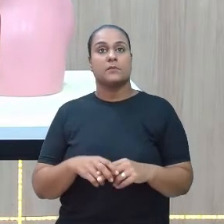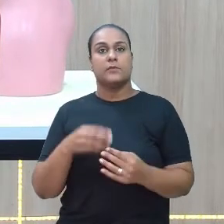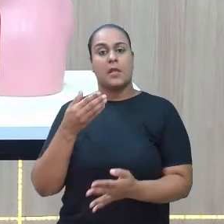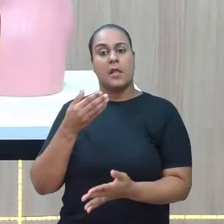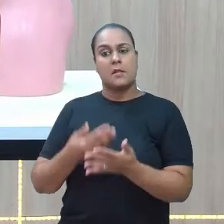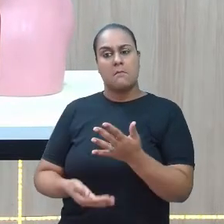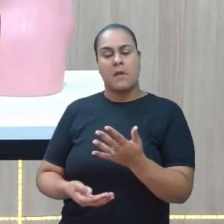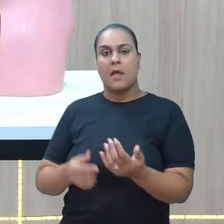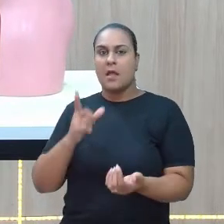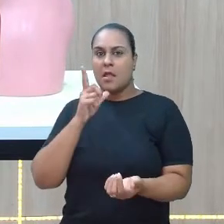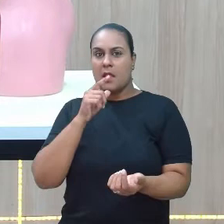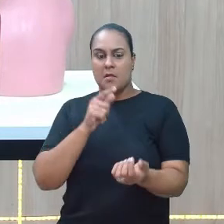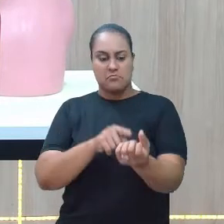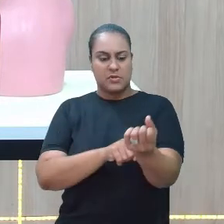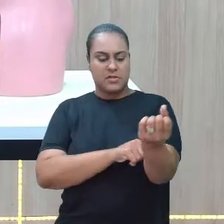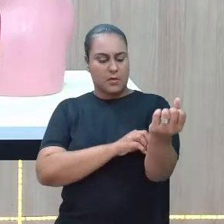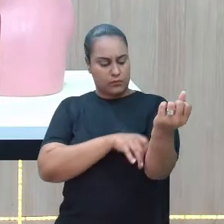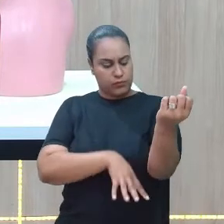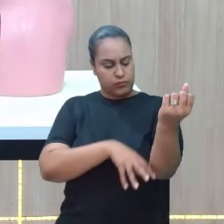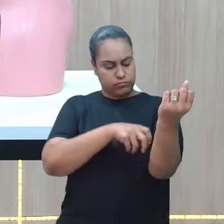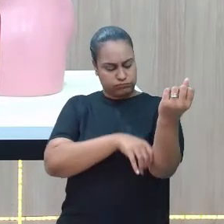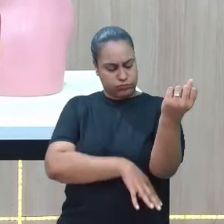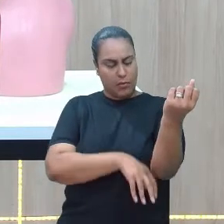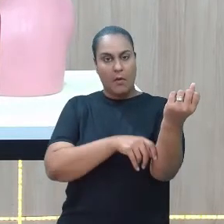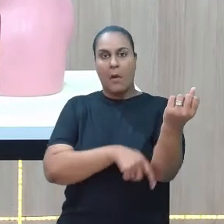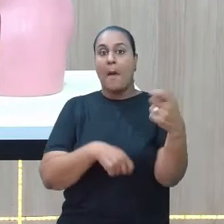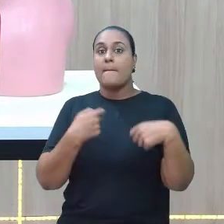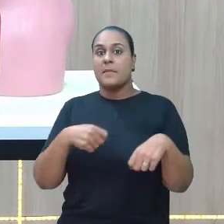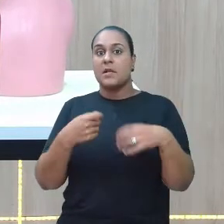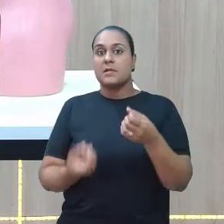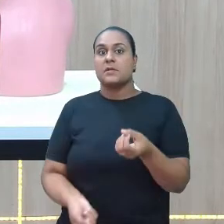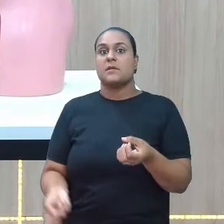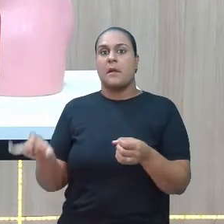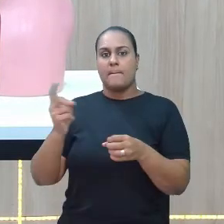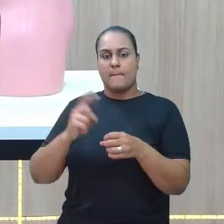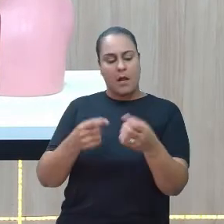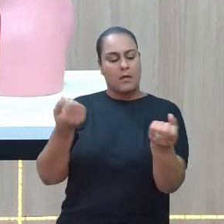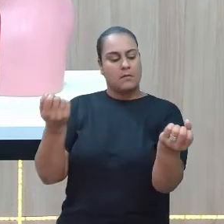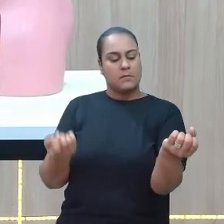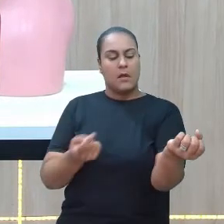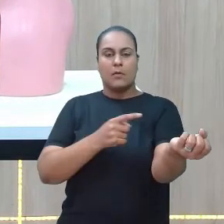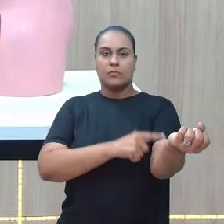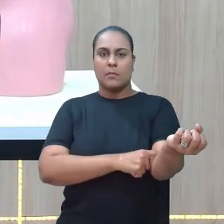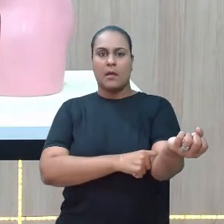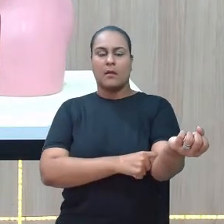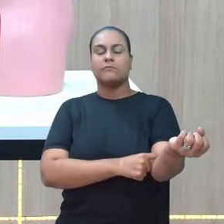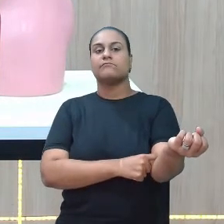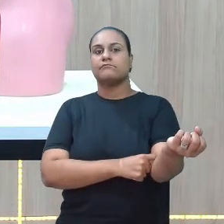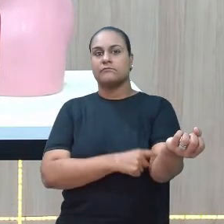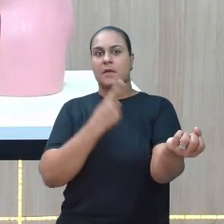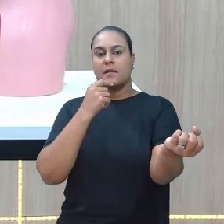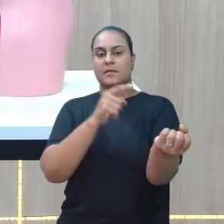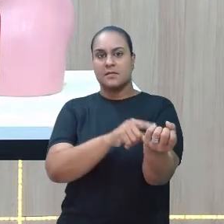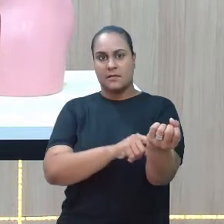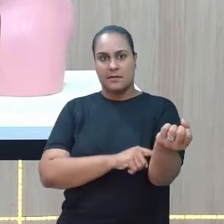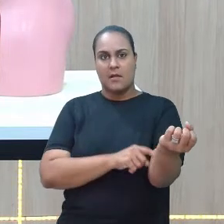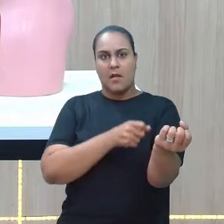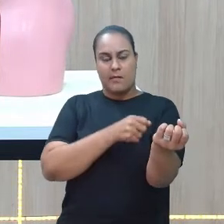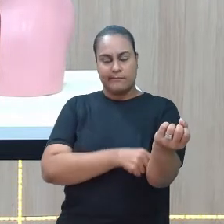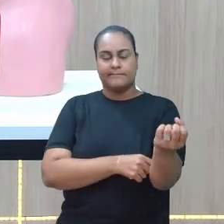perdemos muito sangue, precisamos repor essa quantidade de sangue perdida, se for em